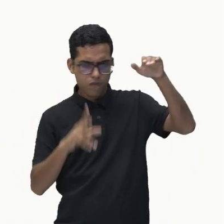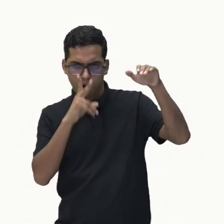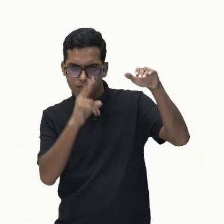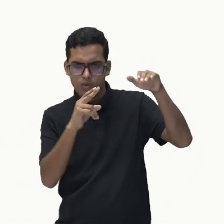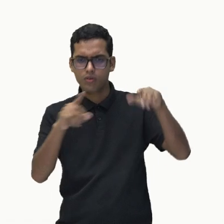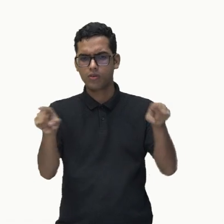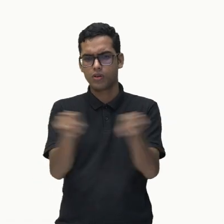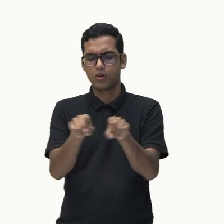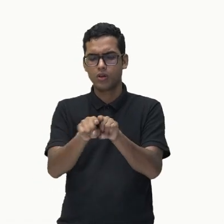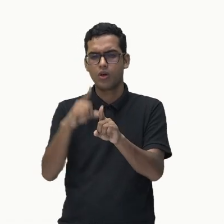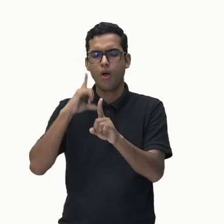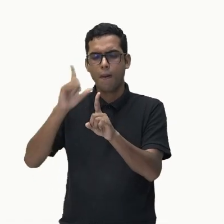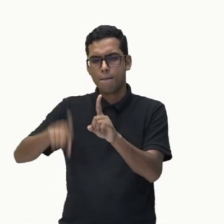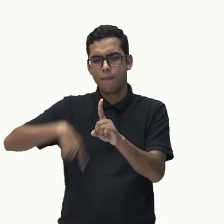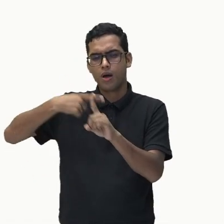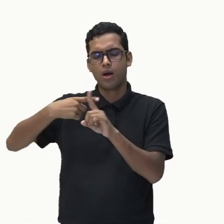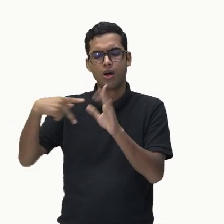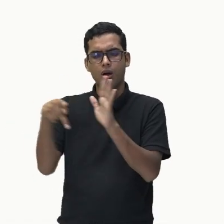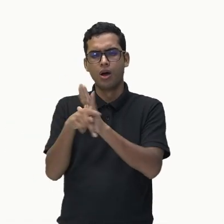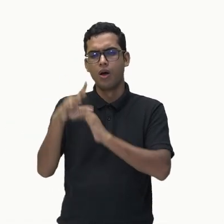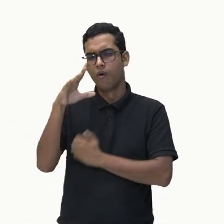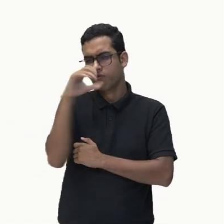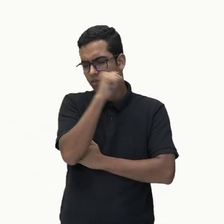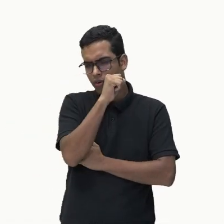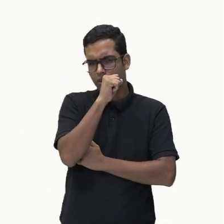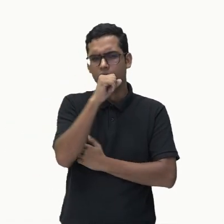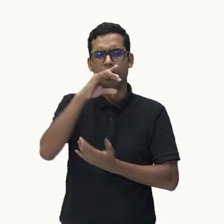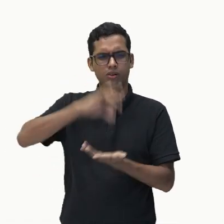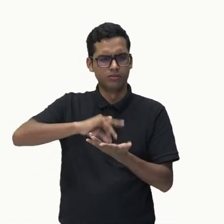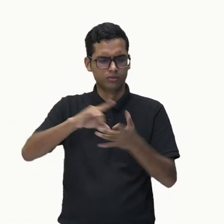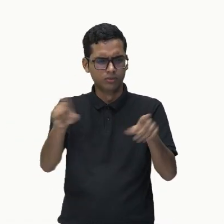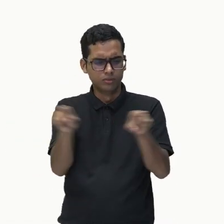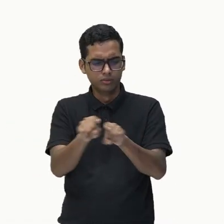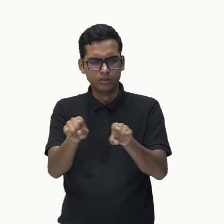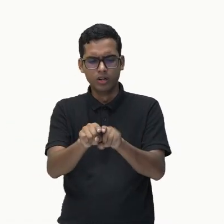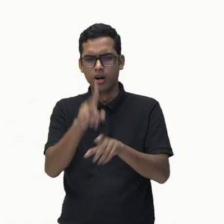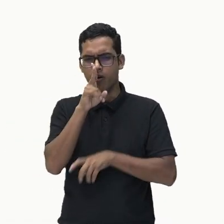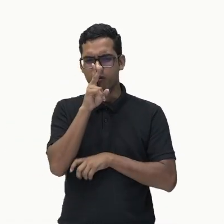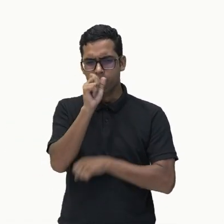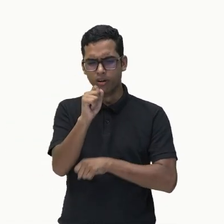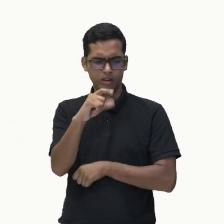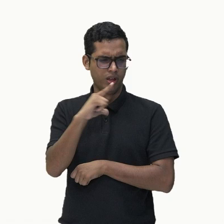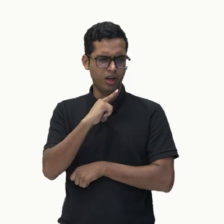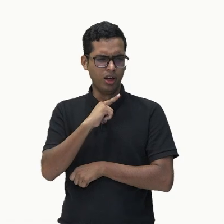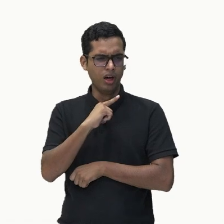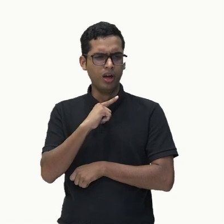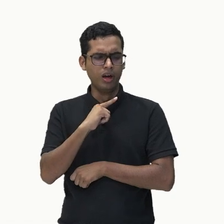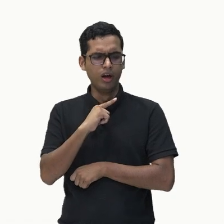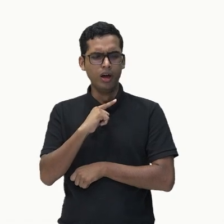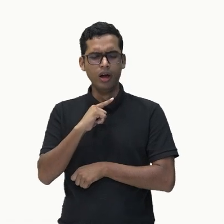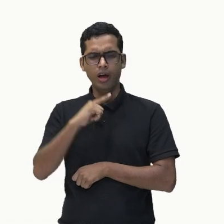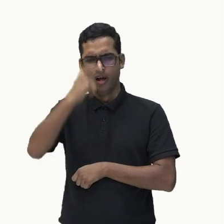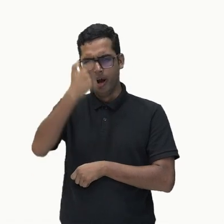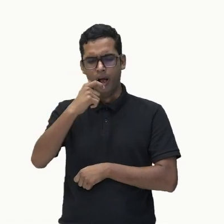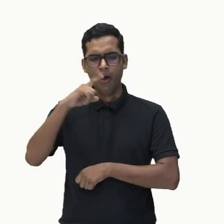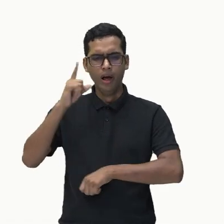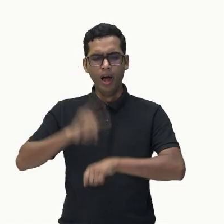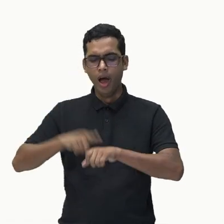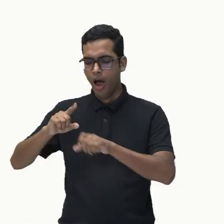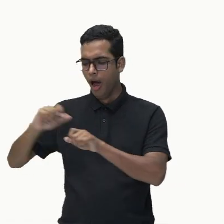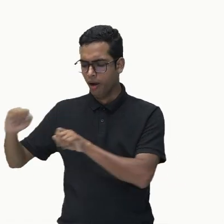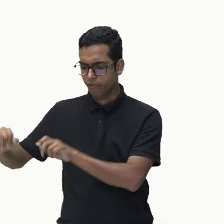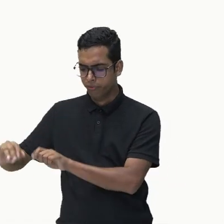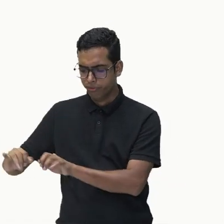no aumento da força, porque o F2 lá vai ser bem maior do que o F1, é o que eu perco no deslocamento. Enquanto